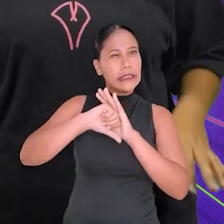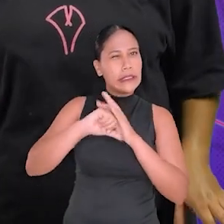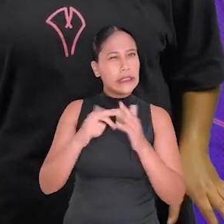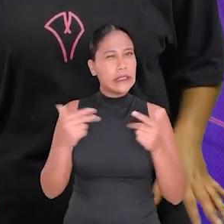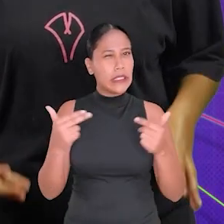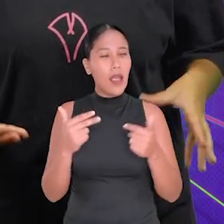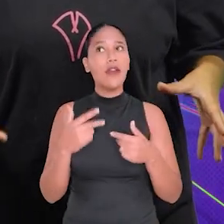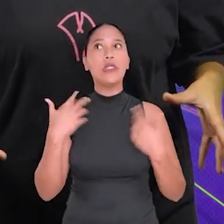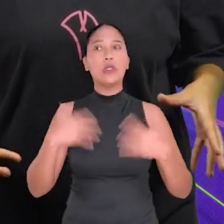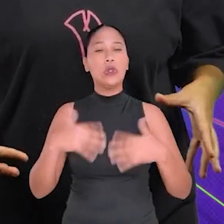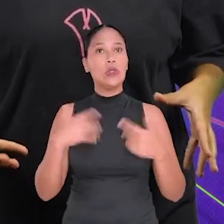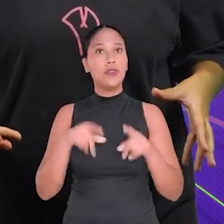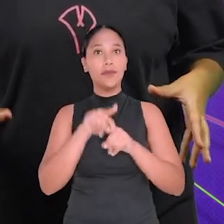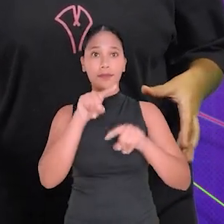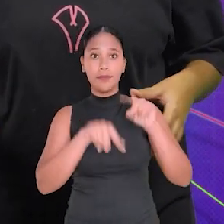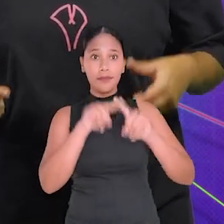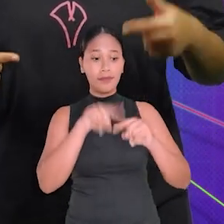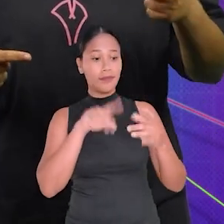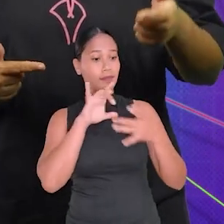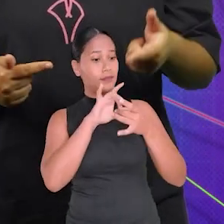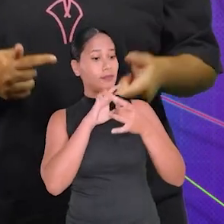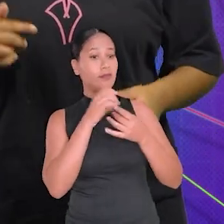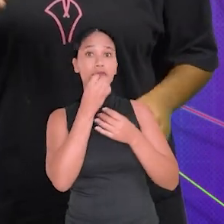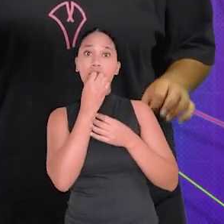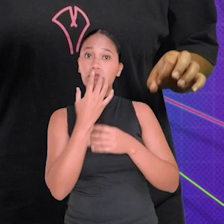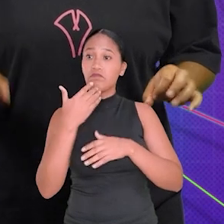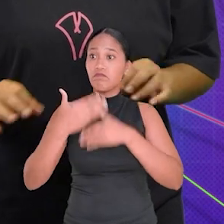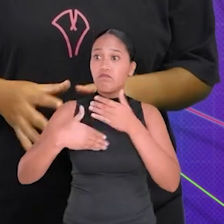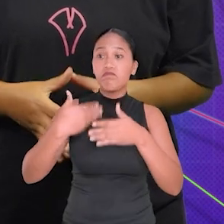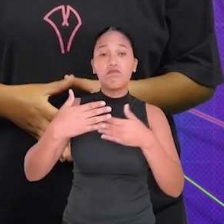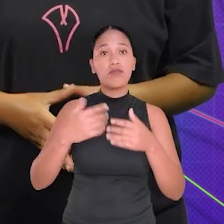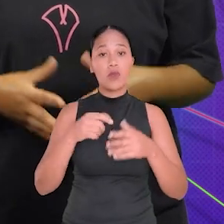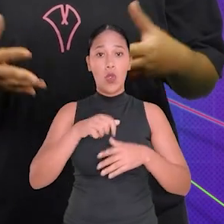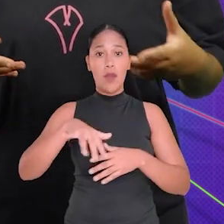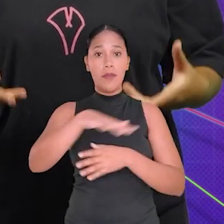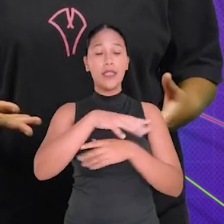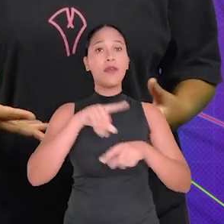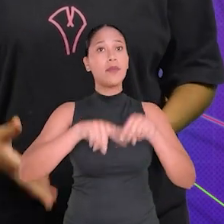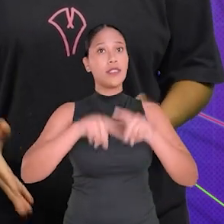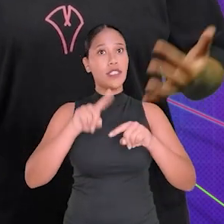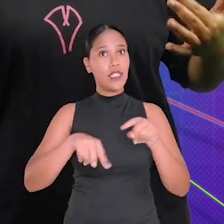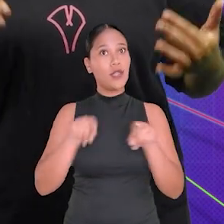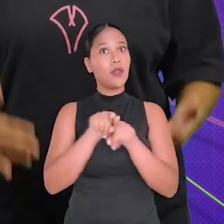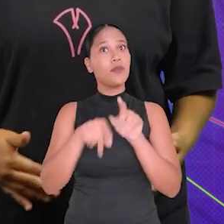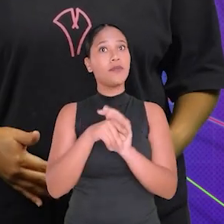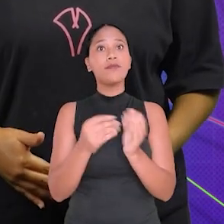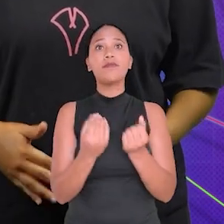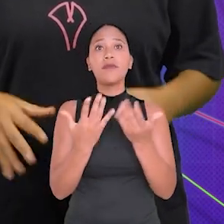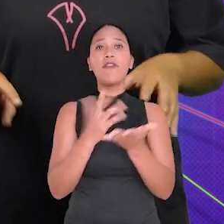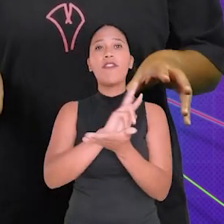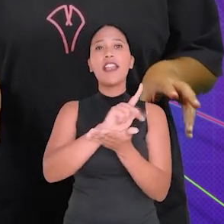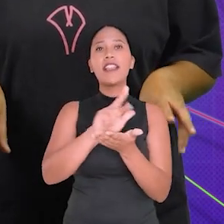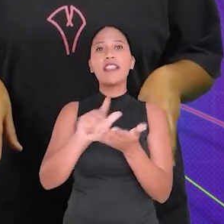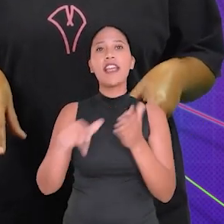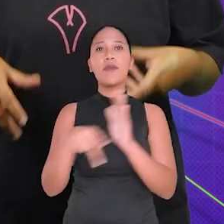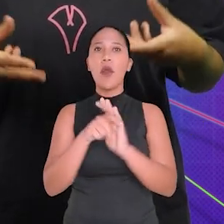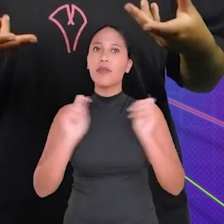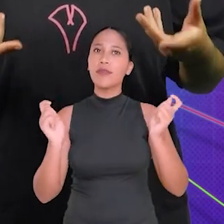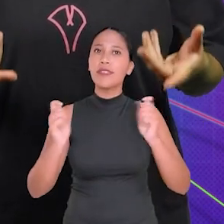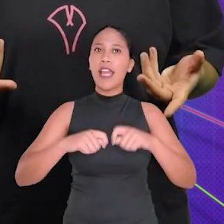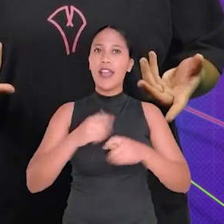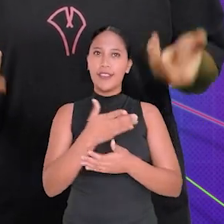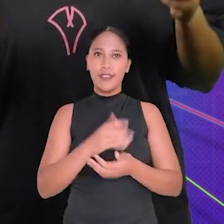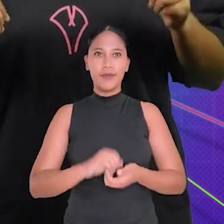interesse. A relação espacial da jogabilidade com os objetos é muito bem trabalhada com o ambiente e com os objetos, oferecendo uma